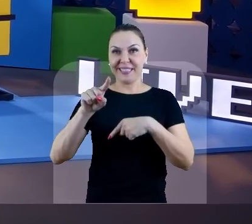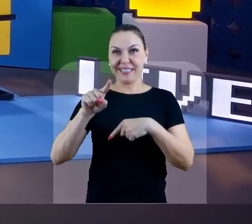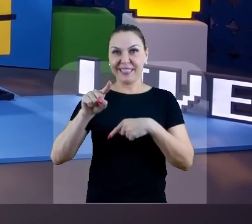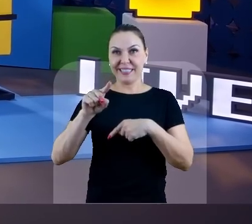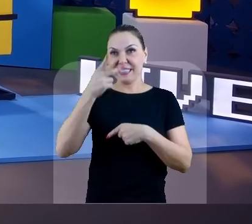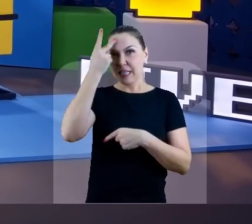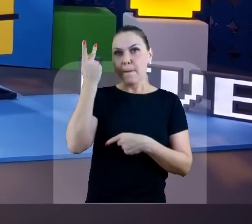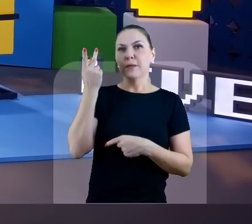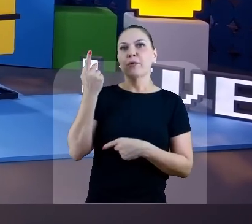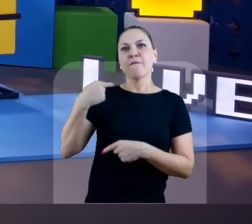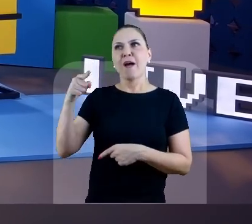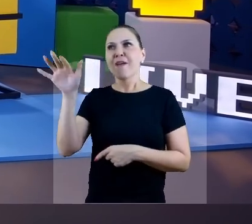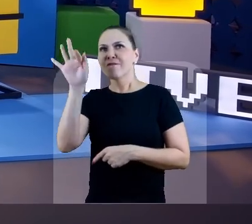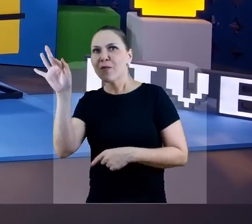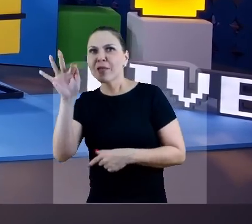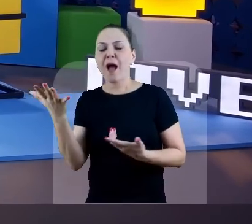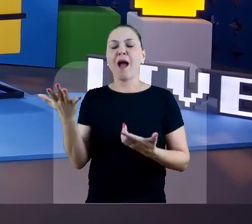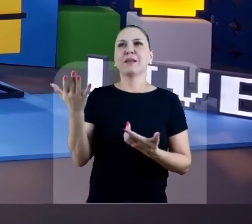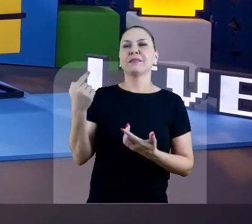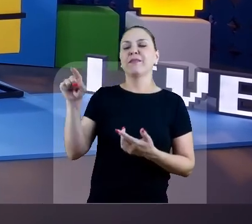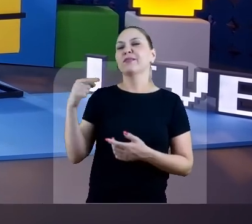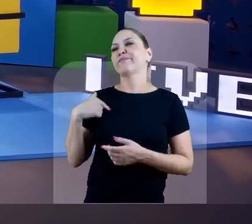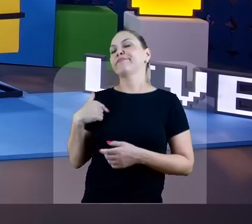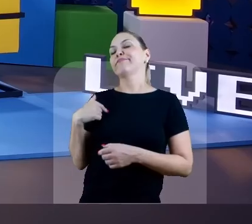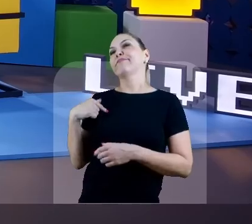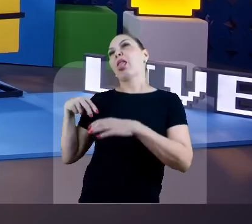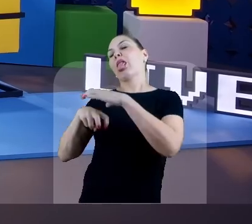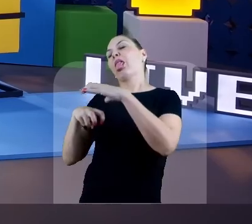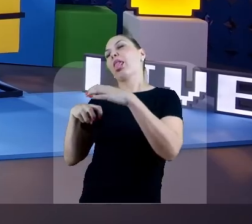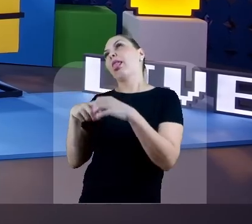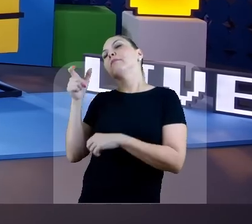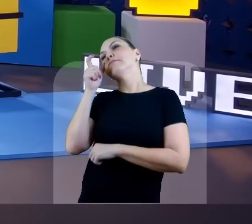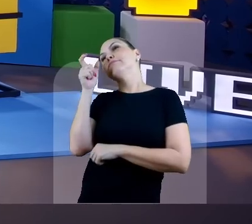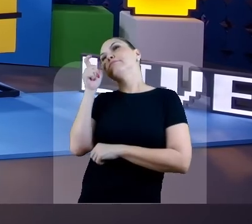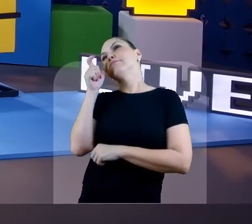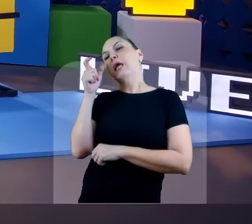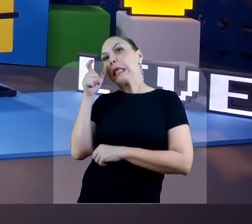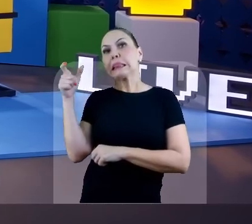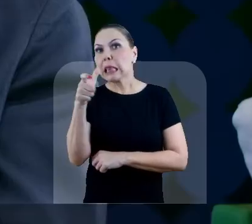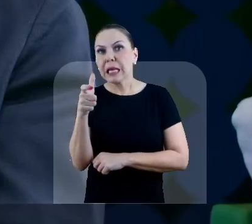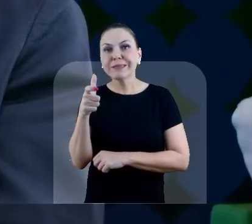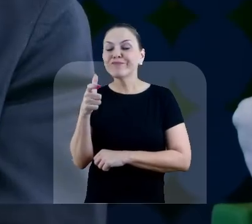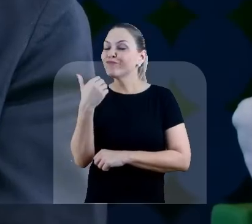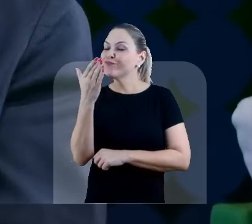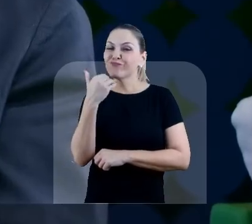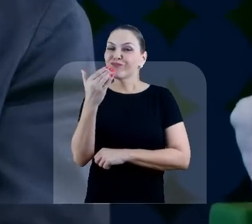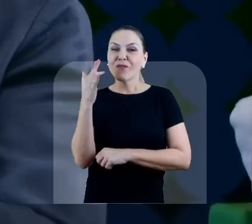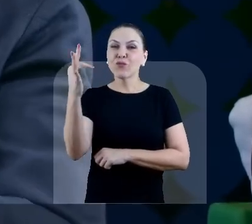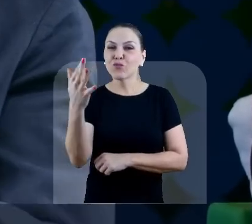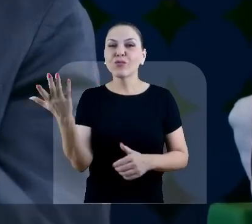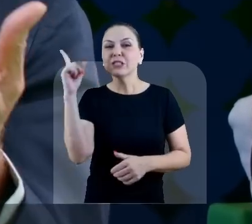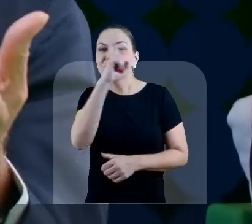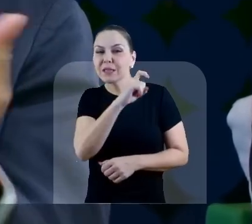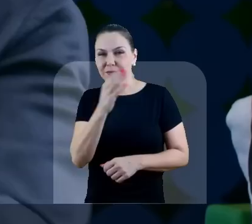que vai fazer uma faculdade, vai para a escola para cumprir tabela, não vai chegar a lugar nenhum. Isso hoje vocês têm